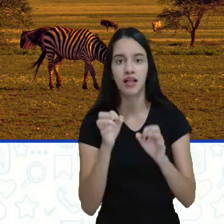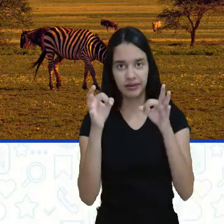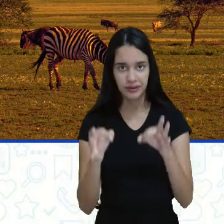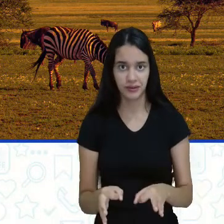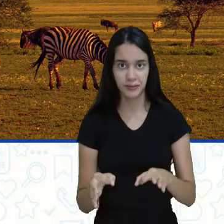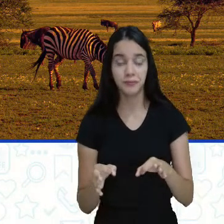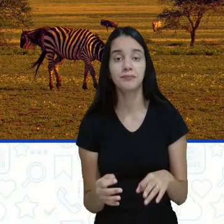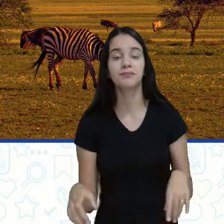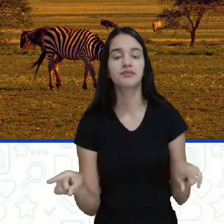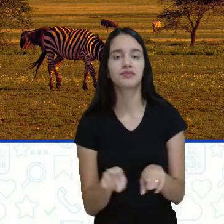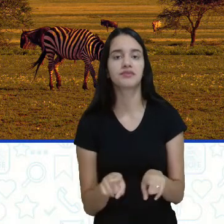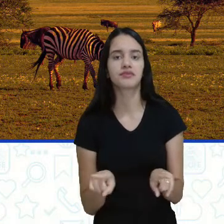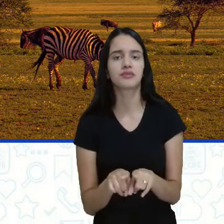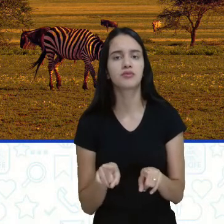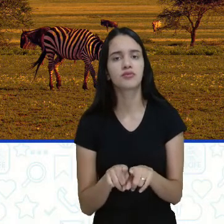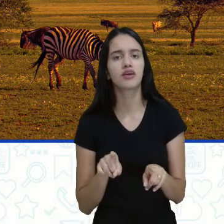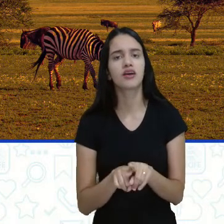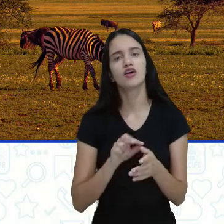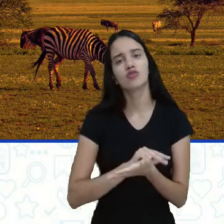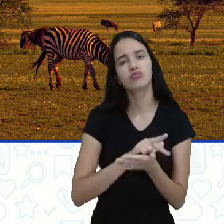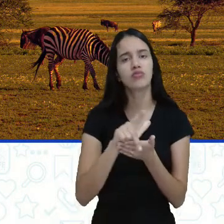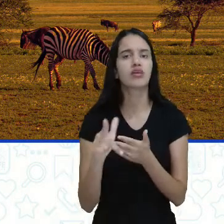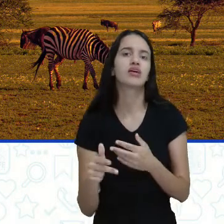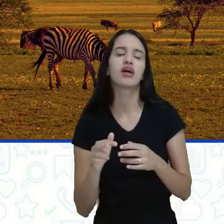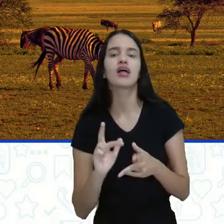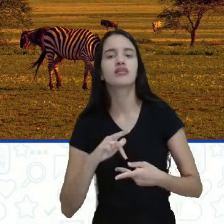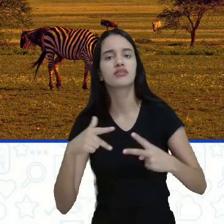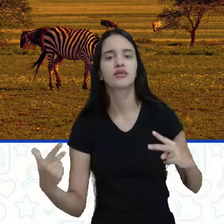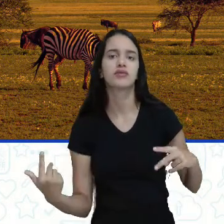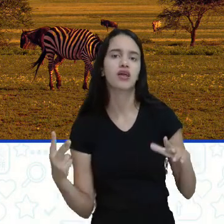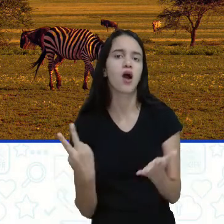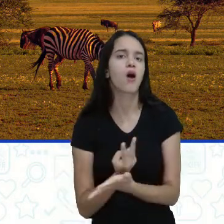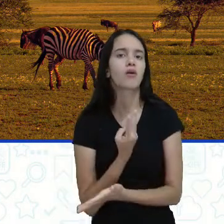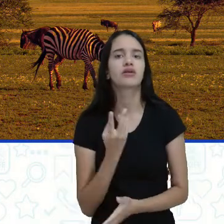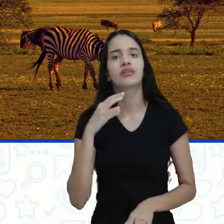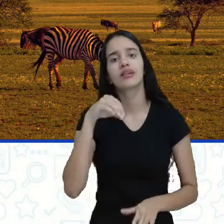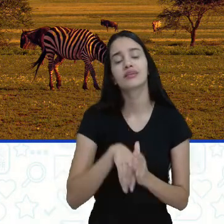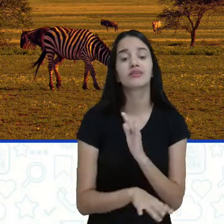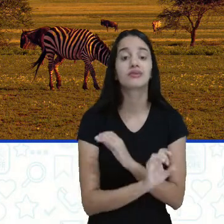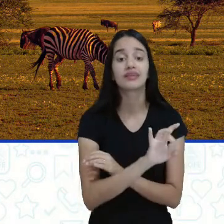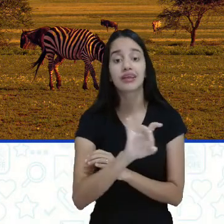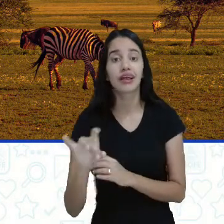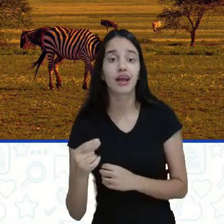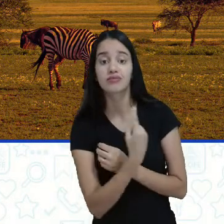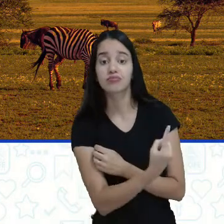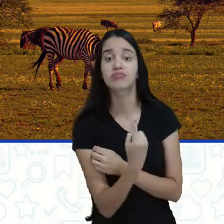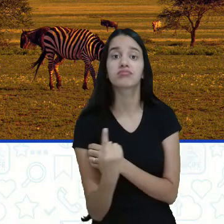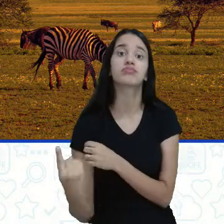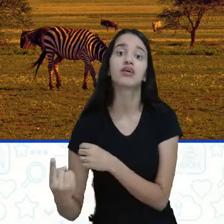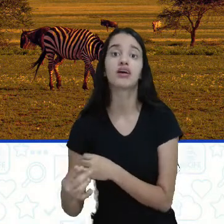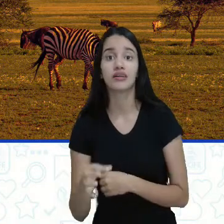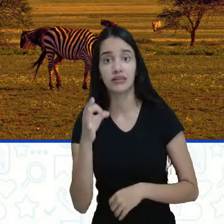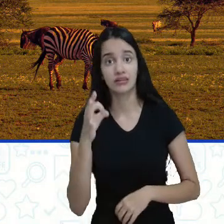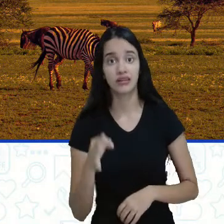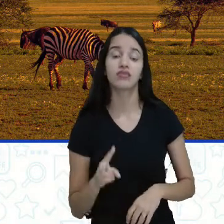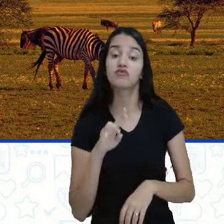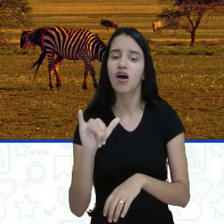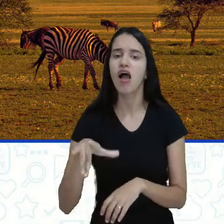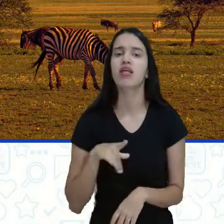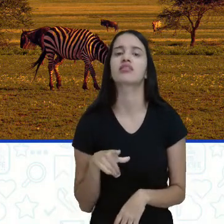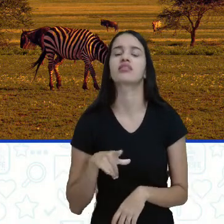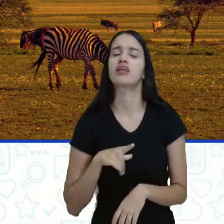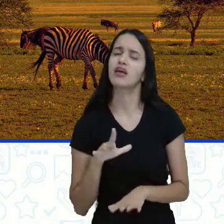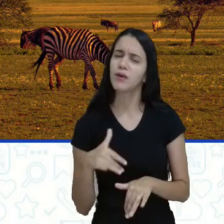certo? Essa variabilidade genética, ela vai ocorrer dentro de cada indivíduo, né? E ela vai ter que